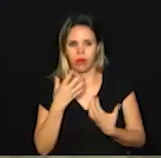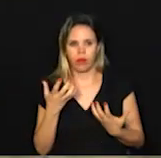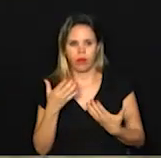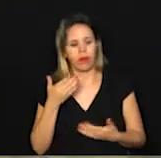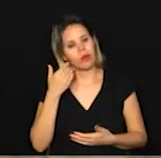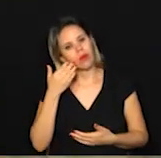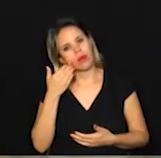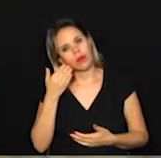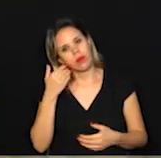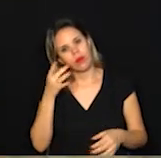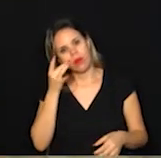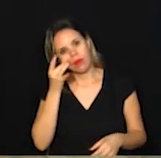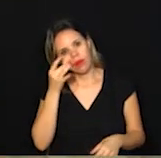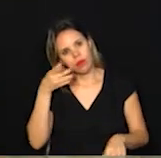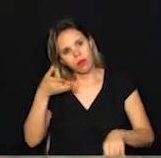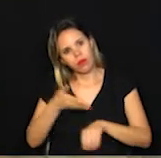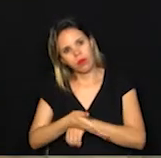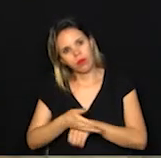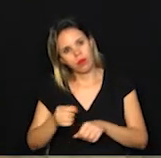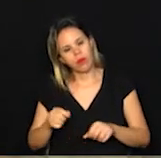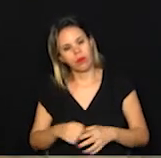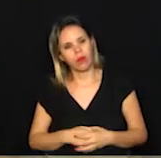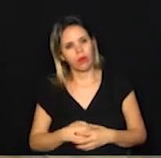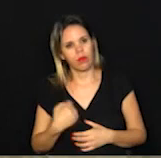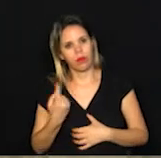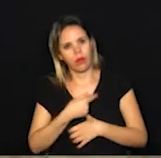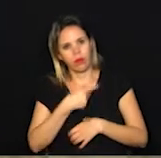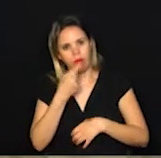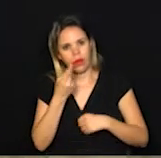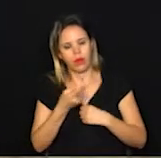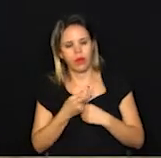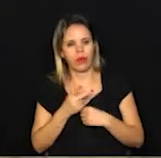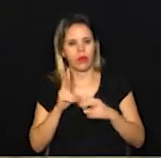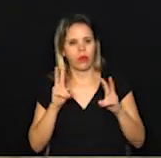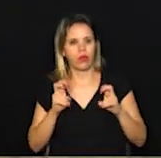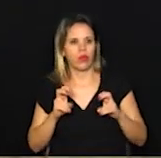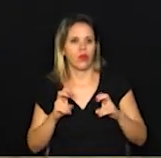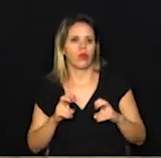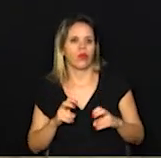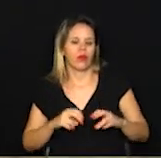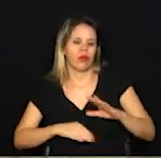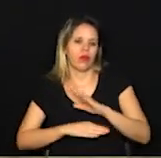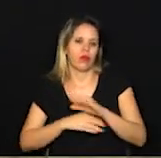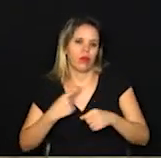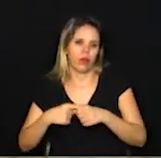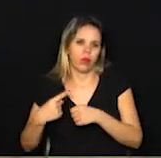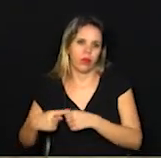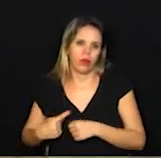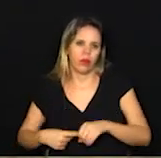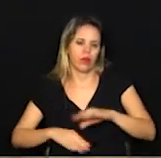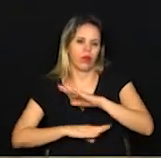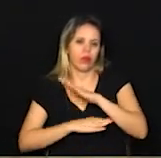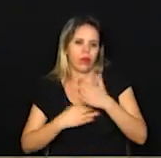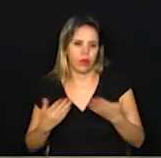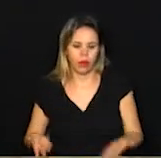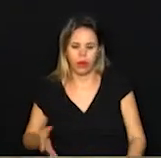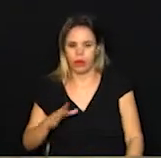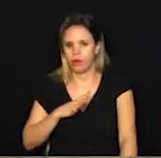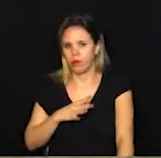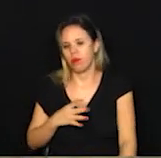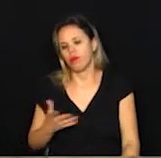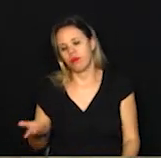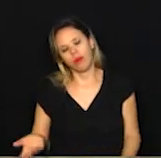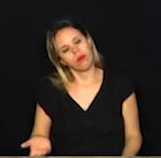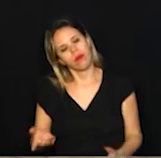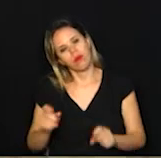quero aproveitar a sua presença aqui nos nossos estúdios para nós falarmos sobre as notícias do Legislativo, já está aqui na minha tela, para a gente